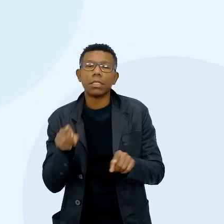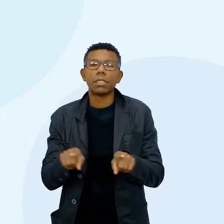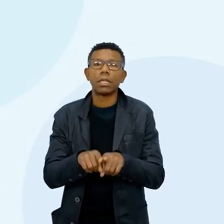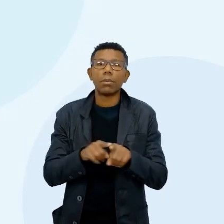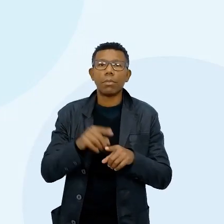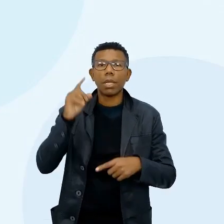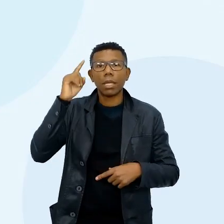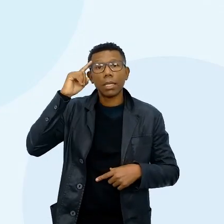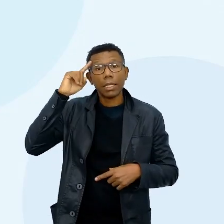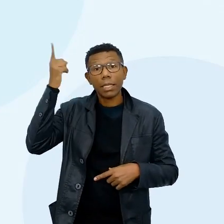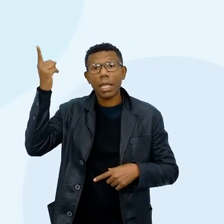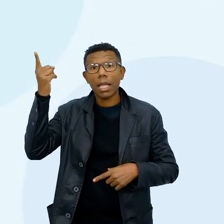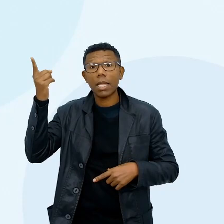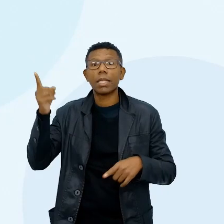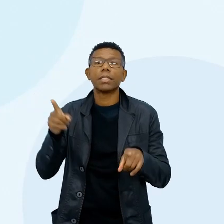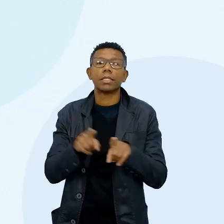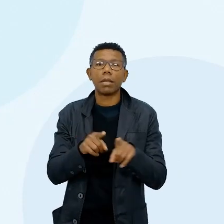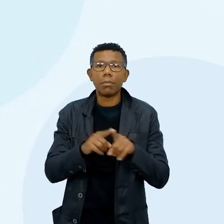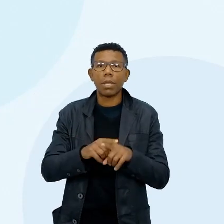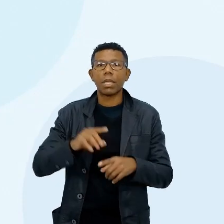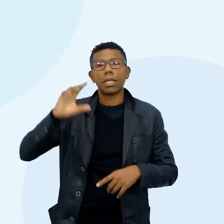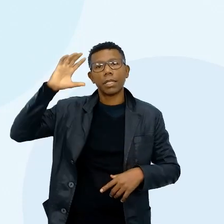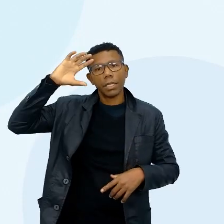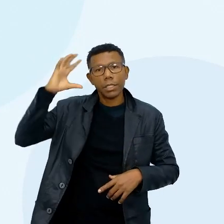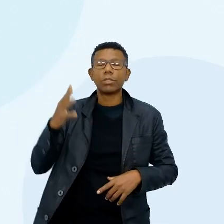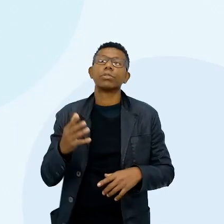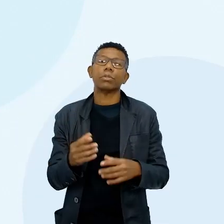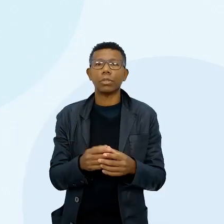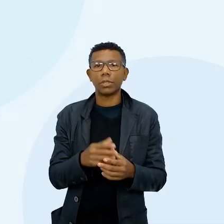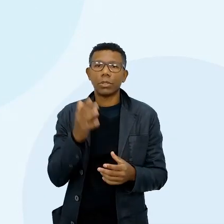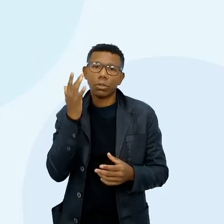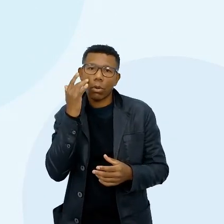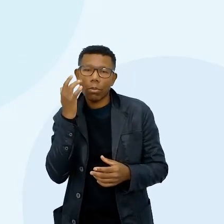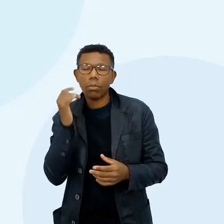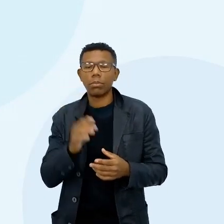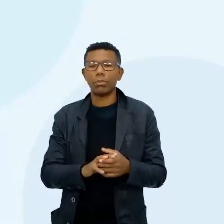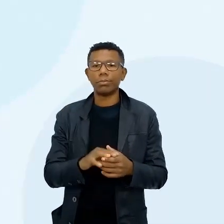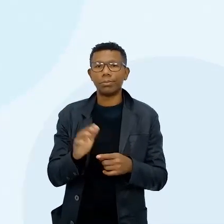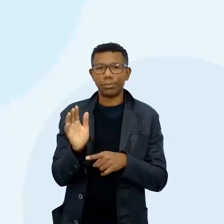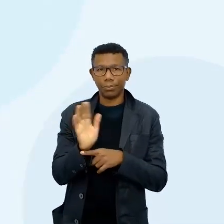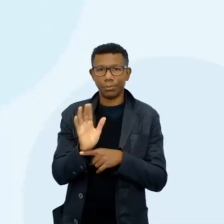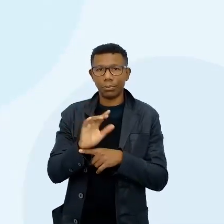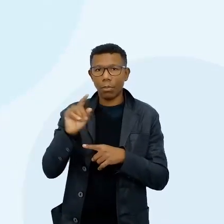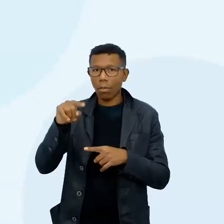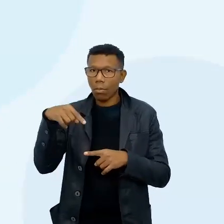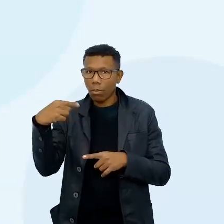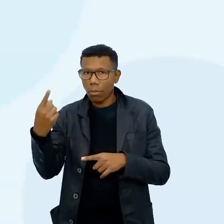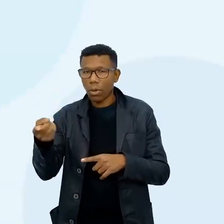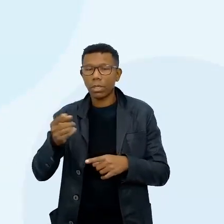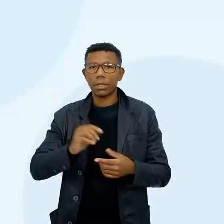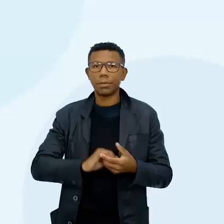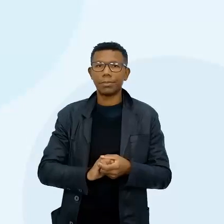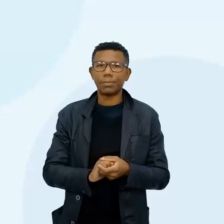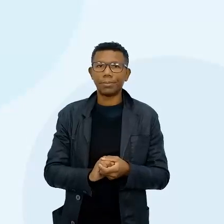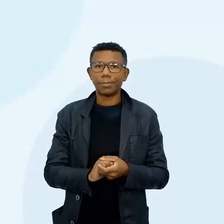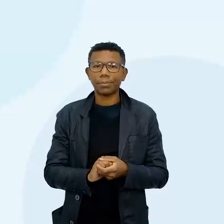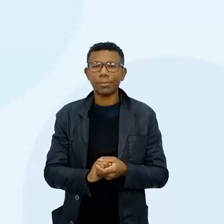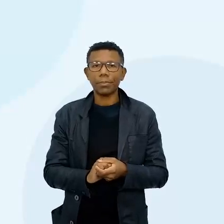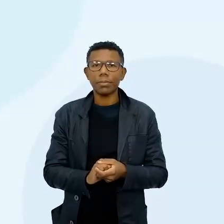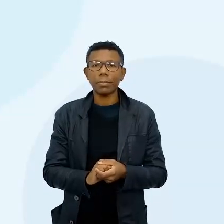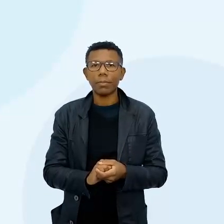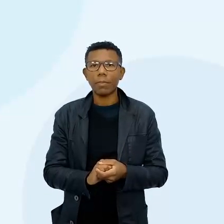de vista, decisões comuns e entre outros aspectos. Próximo slide, por favor. Próximo